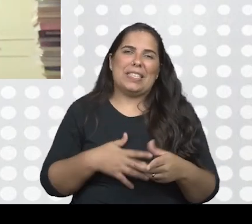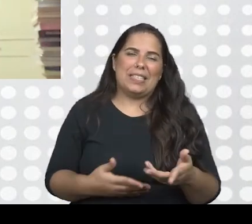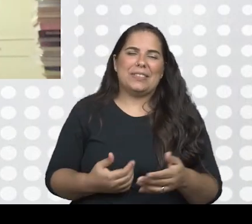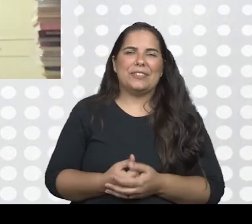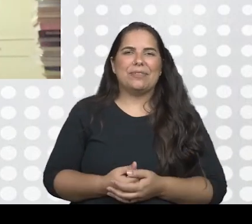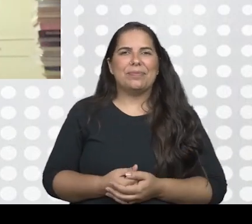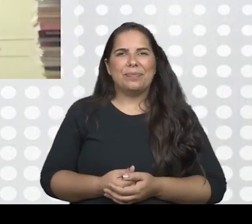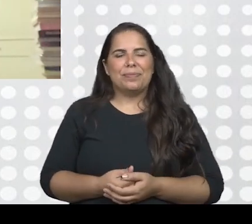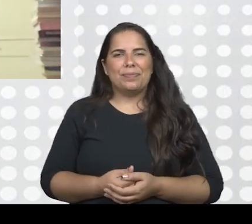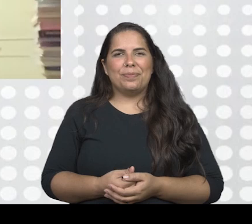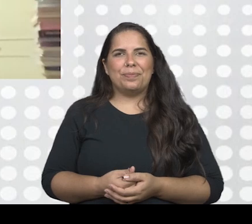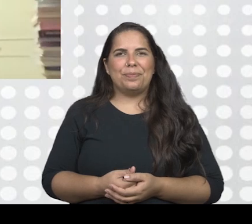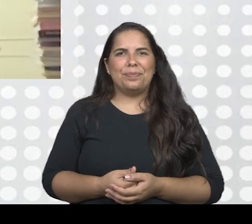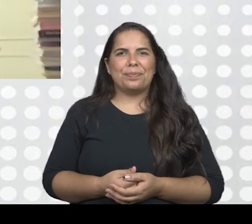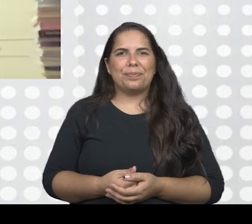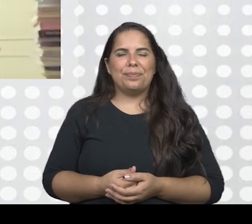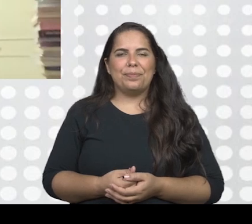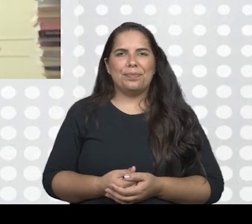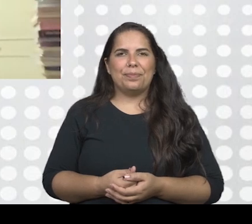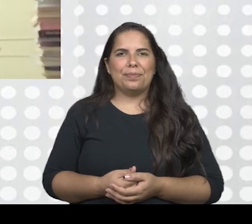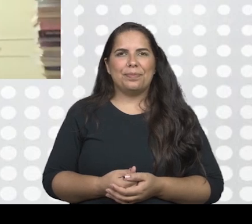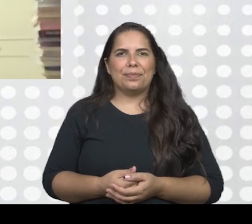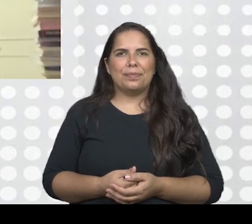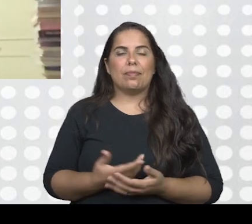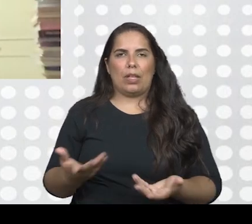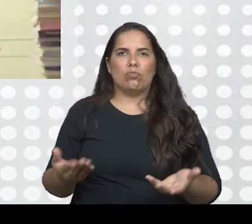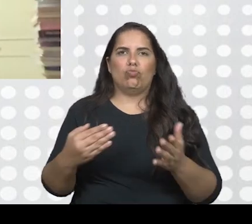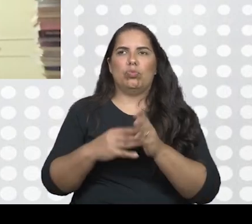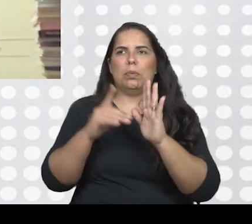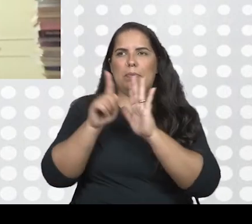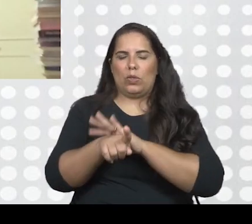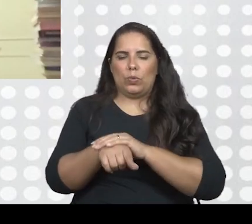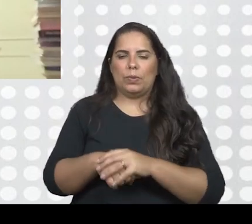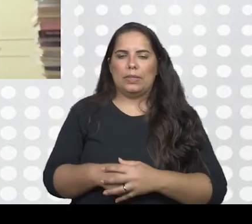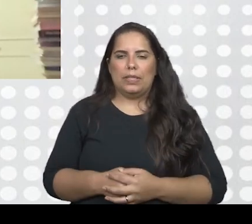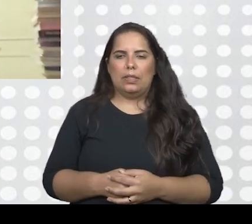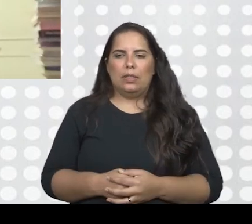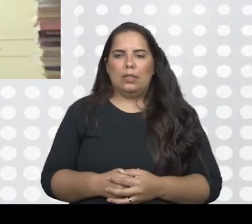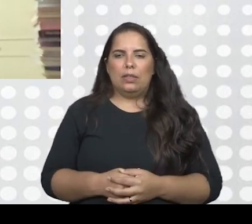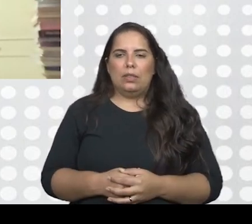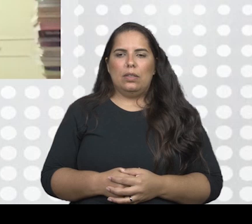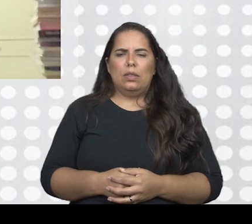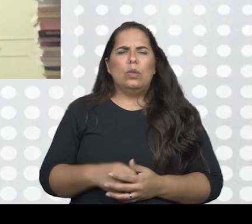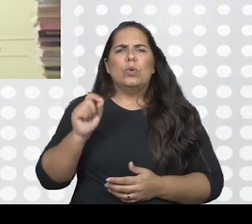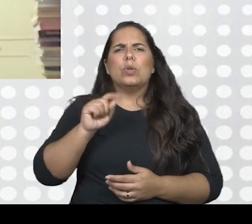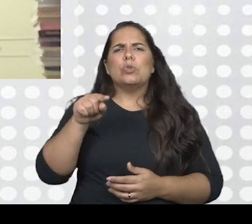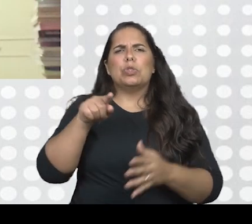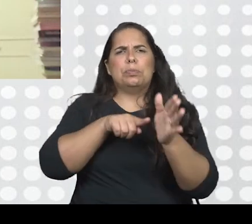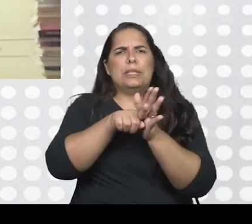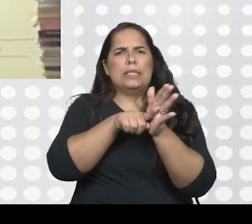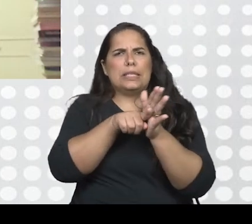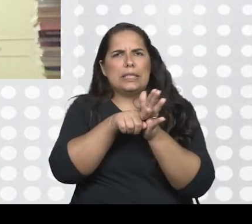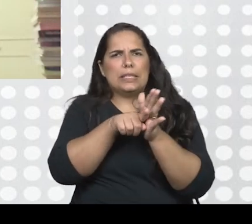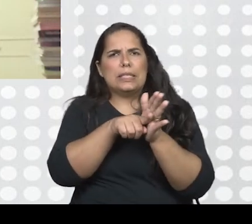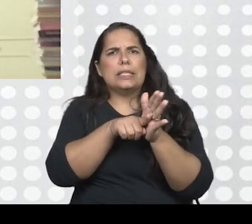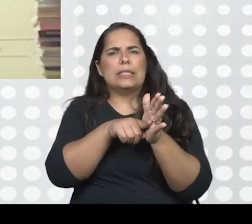e todos. E, bom, então iremos para a nossa última pergunta. O que as suas pesquisas e